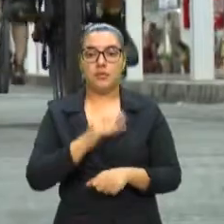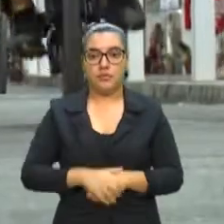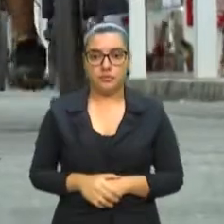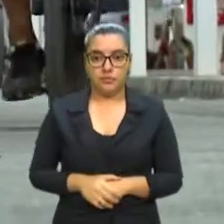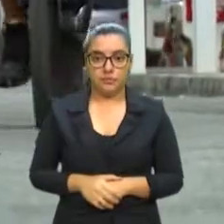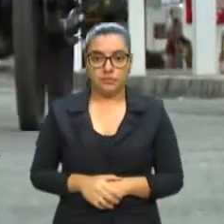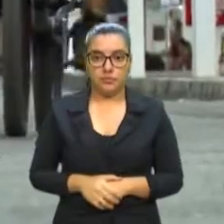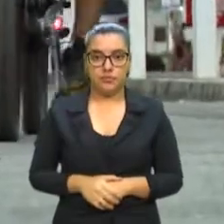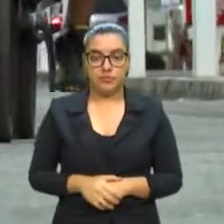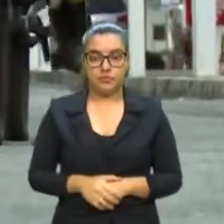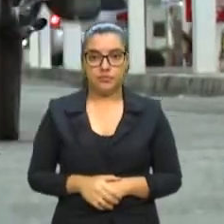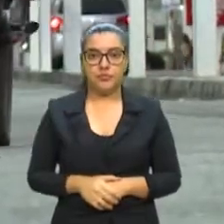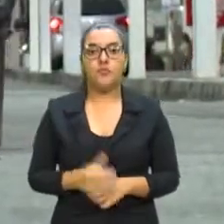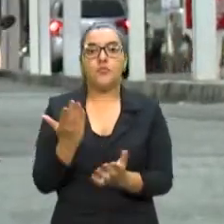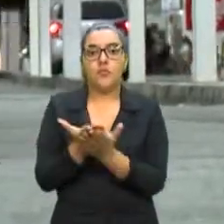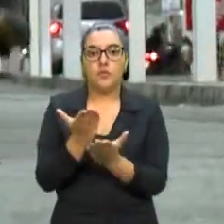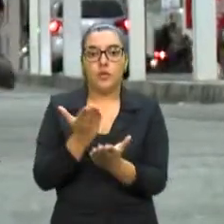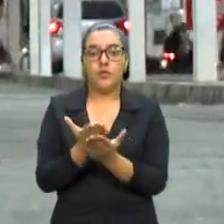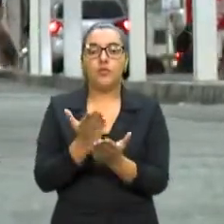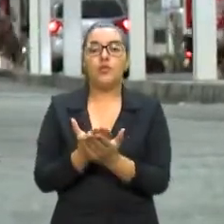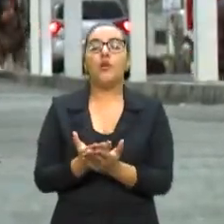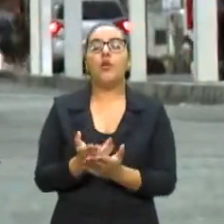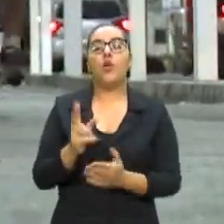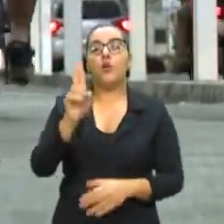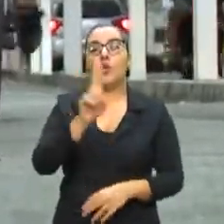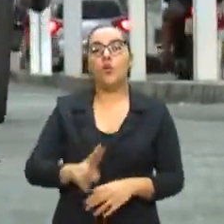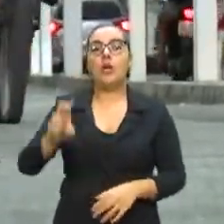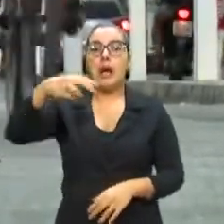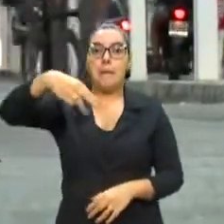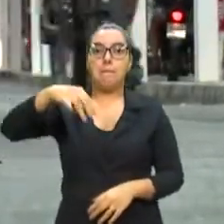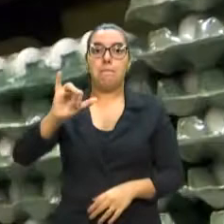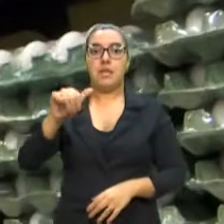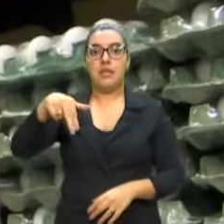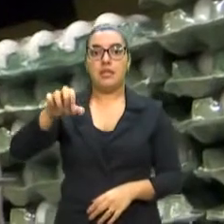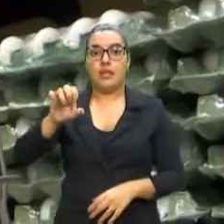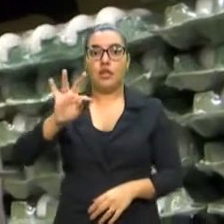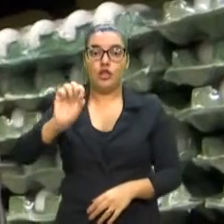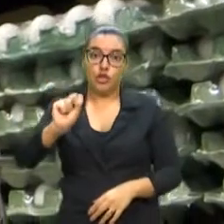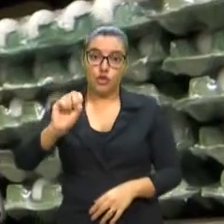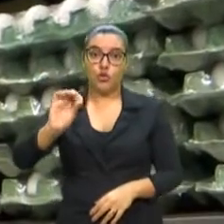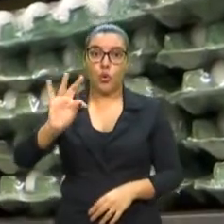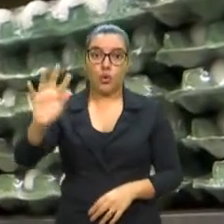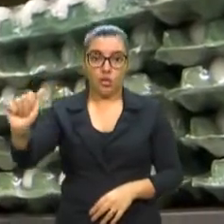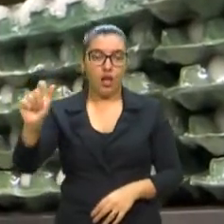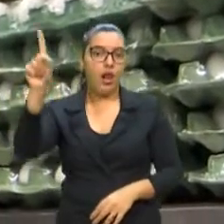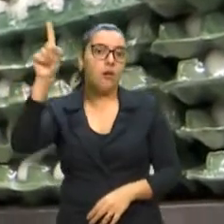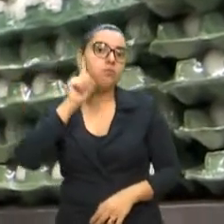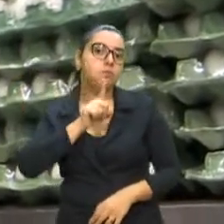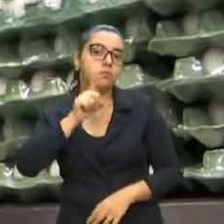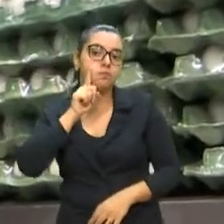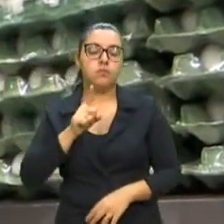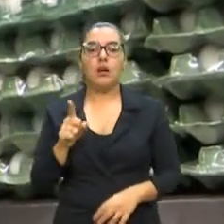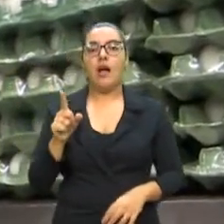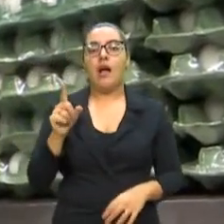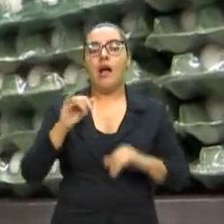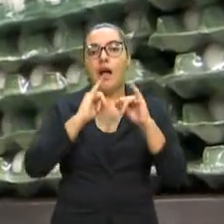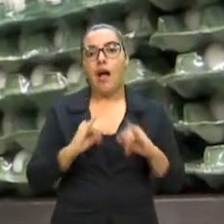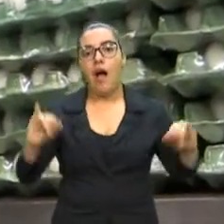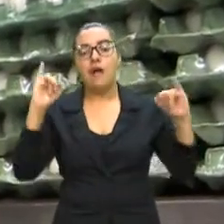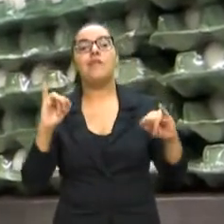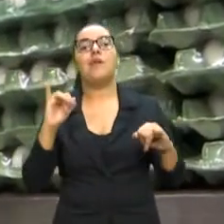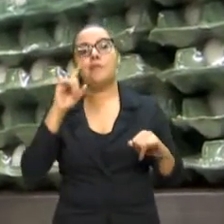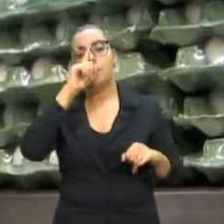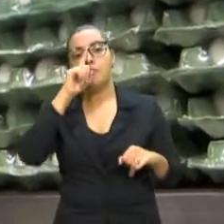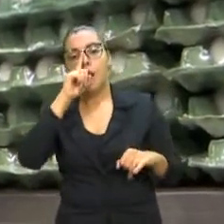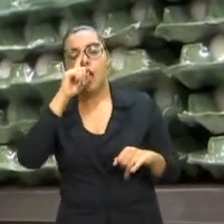O estudo realizado pela Universidade de Minnesota, nos Estados Unidos, revelou que além dos fatores de risco de distúrbios